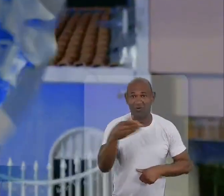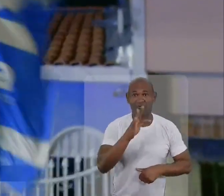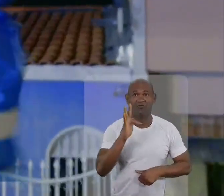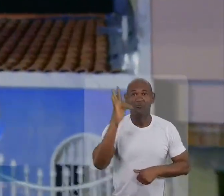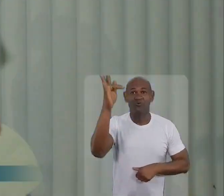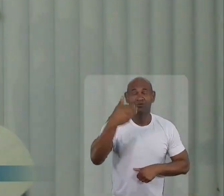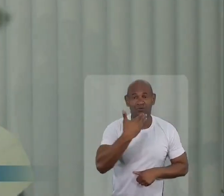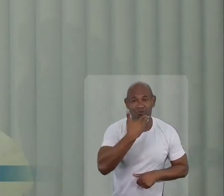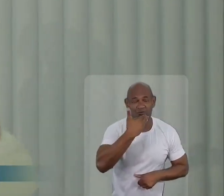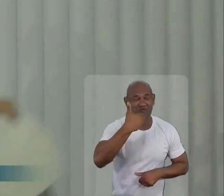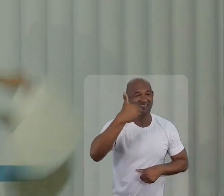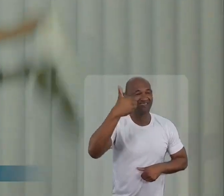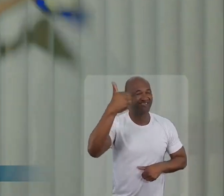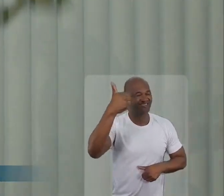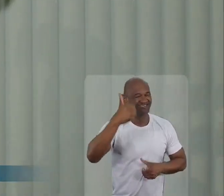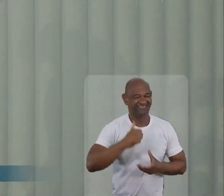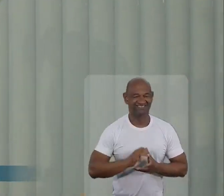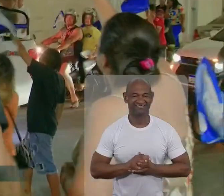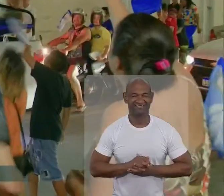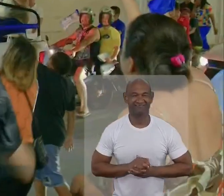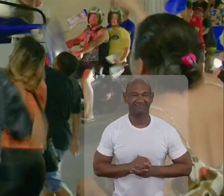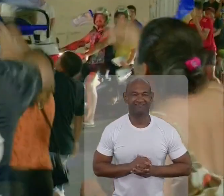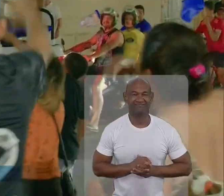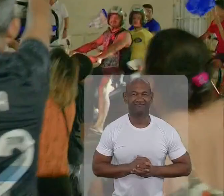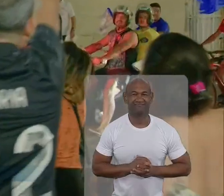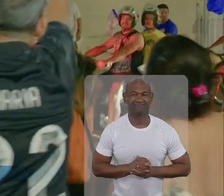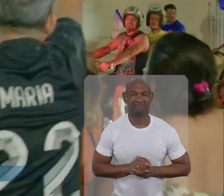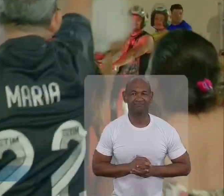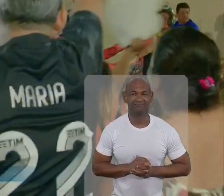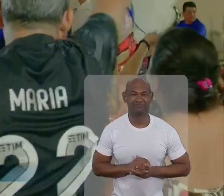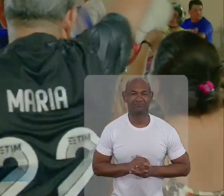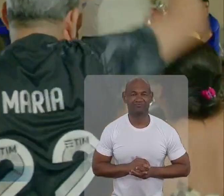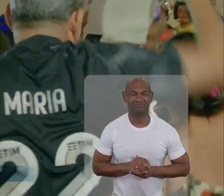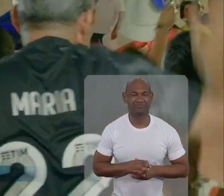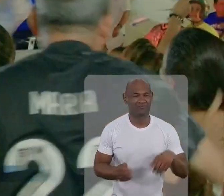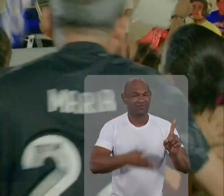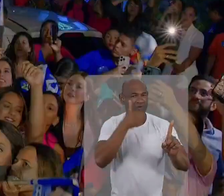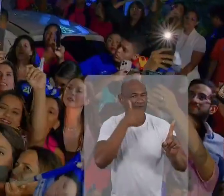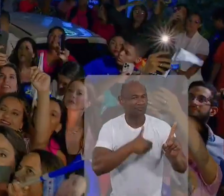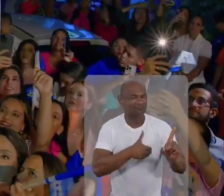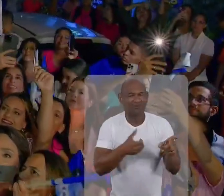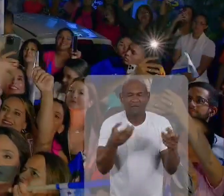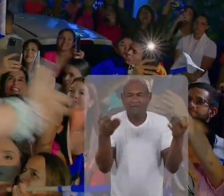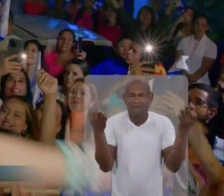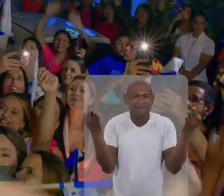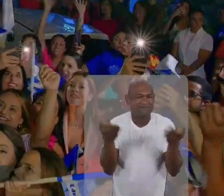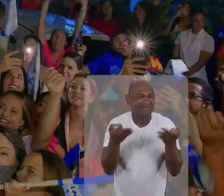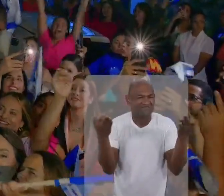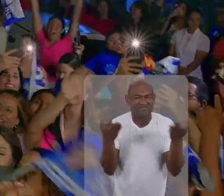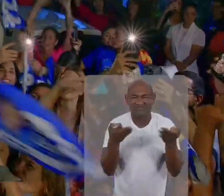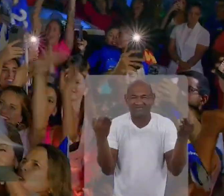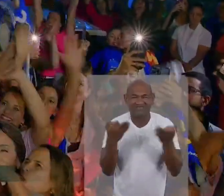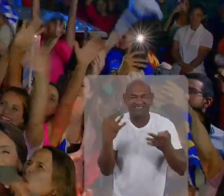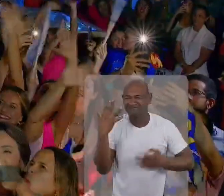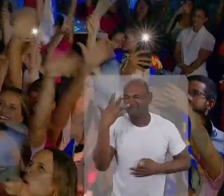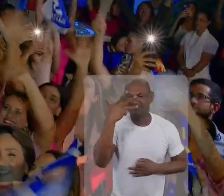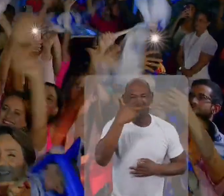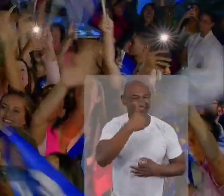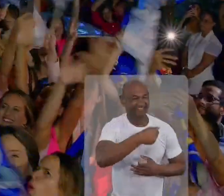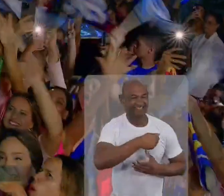chegar amanhã e será bem mais lindo. Mulheres, que coisa mais